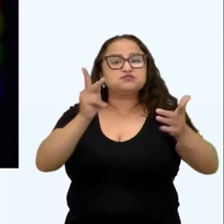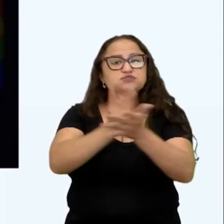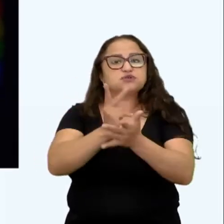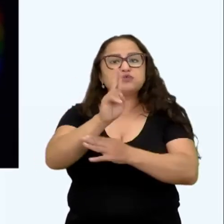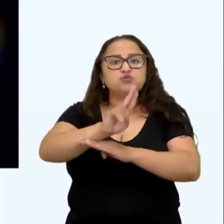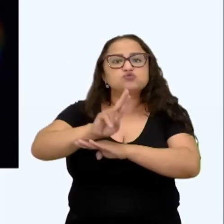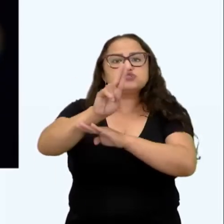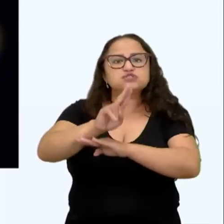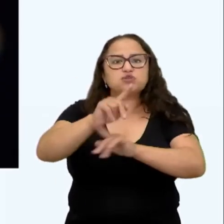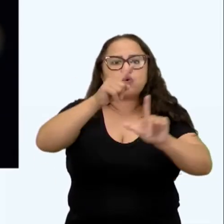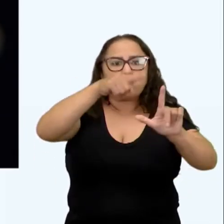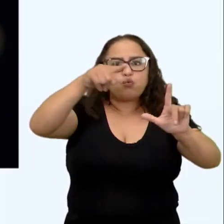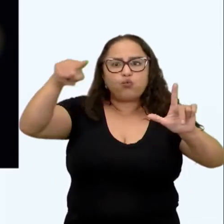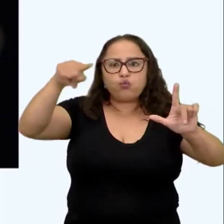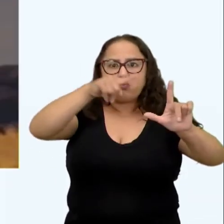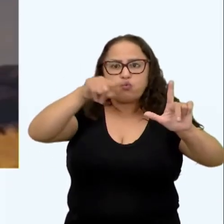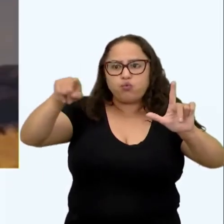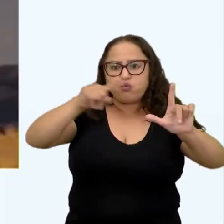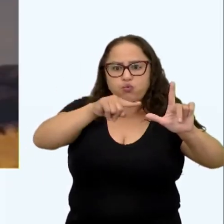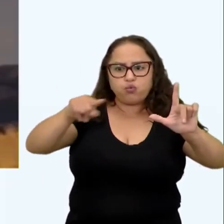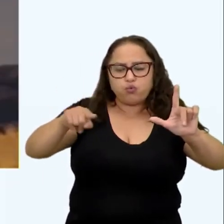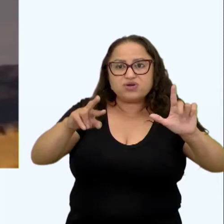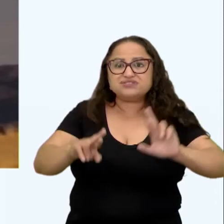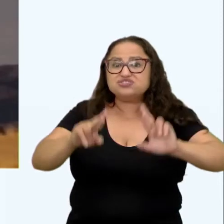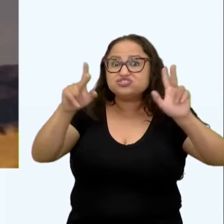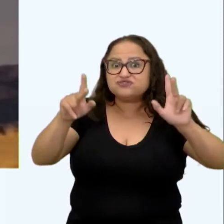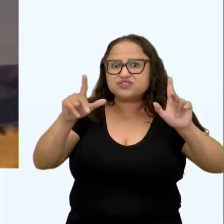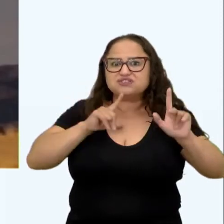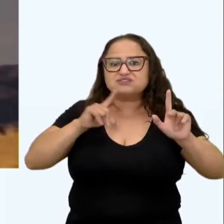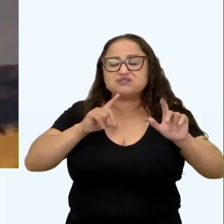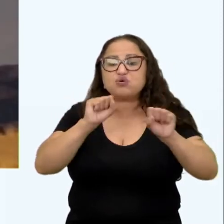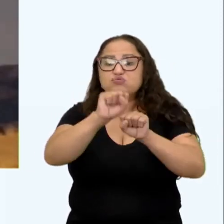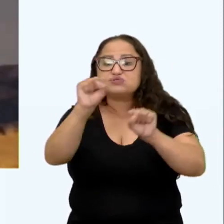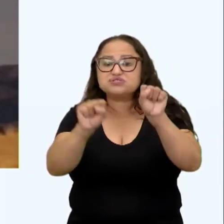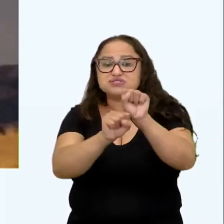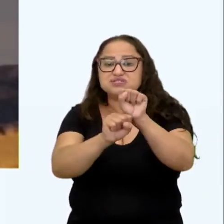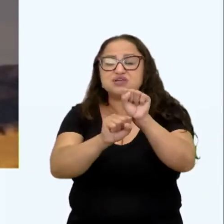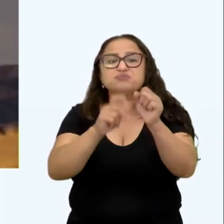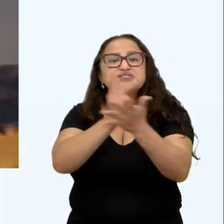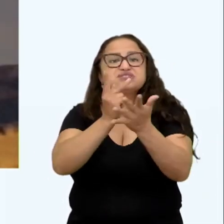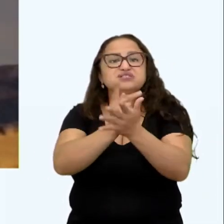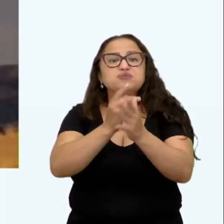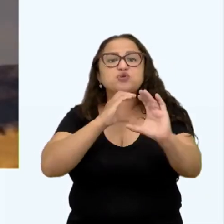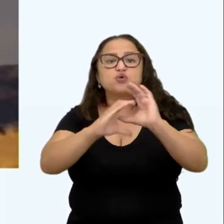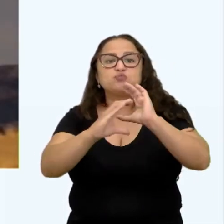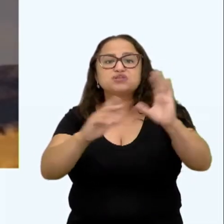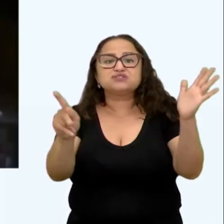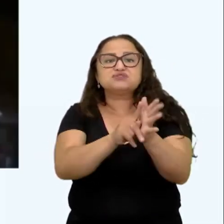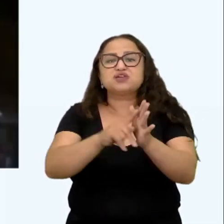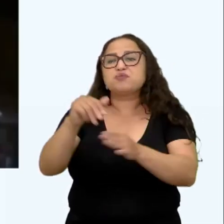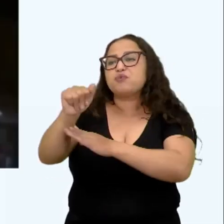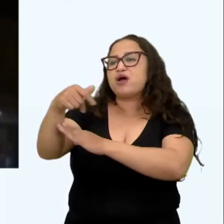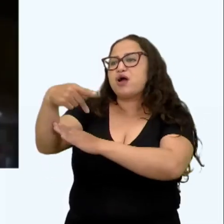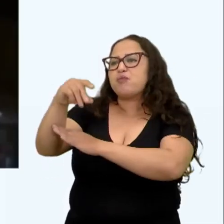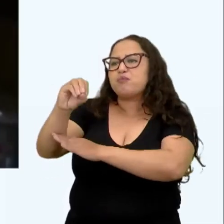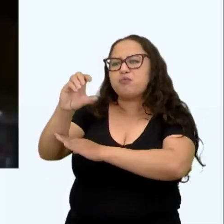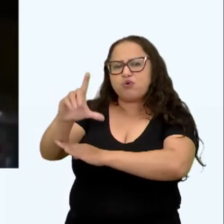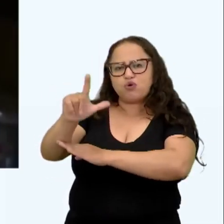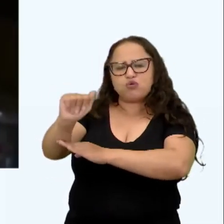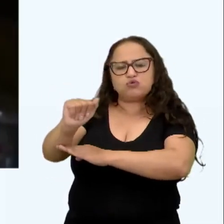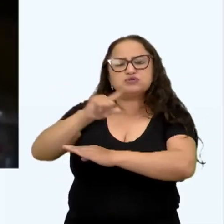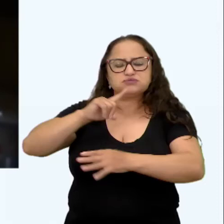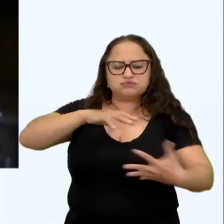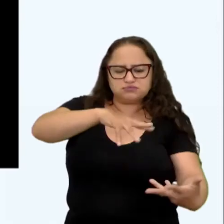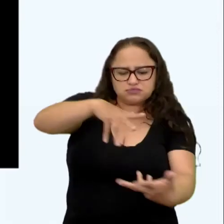frequências, mas através de uma única antena. Esse sistema se comunicava com a nave Apollo a partir de antenas terrestres. Isso permitiu